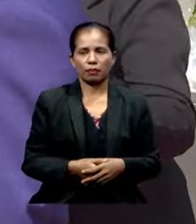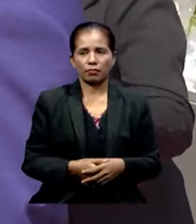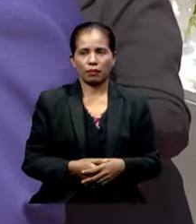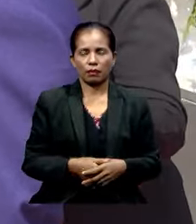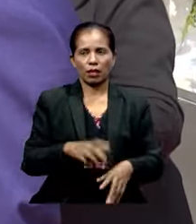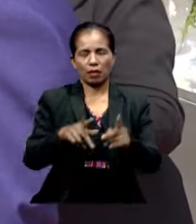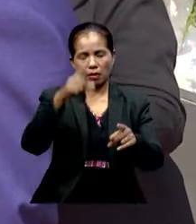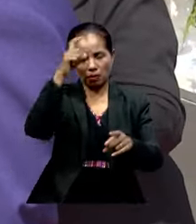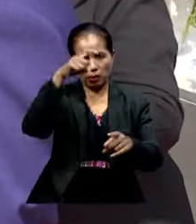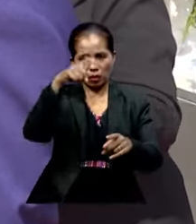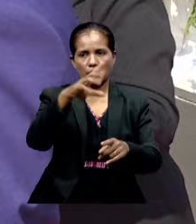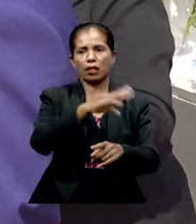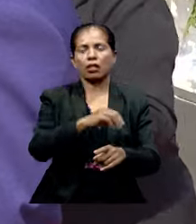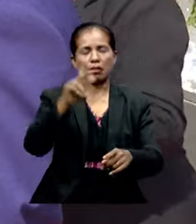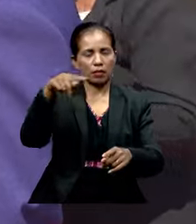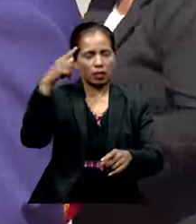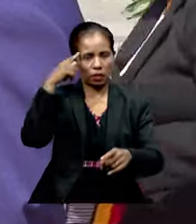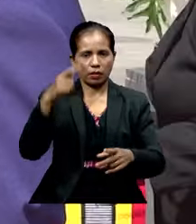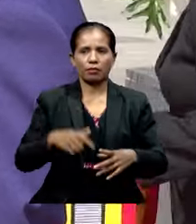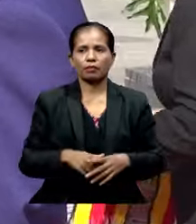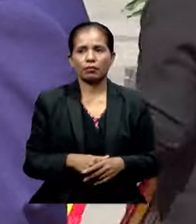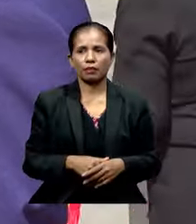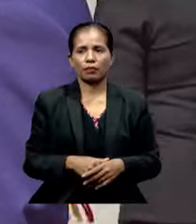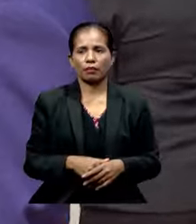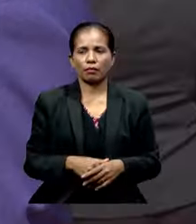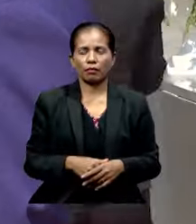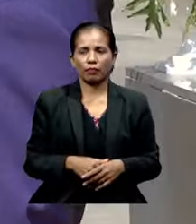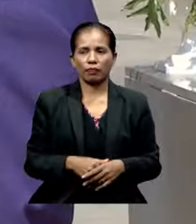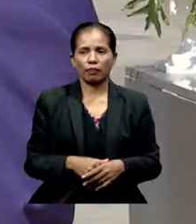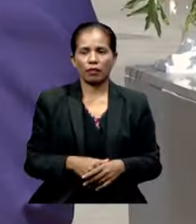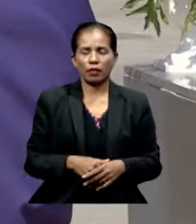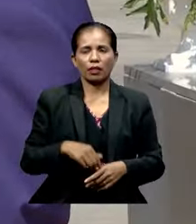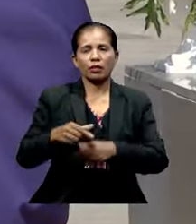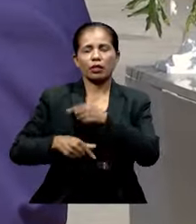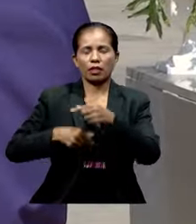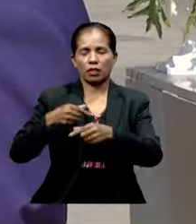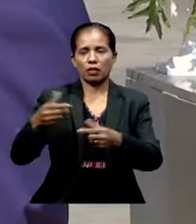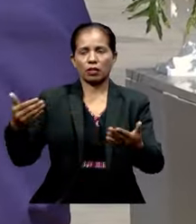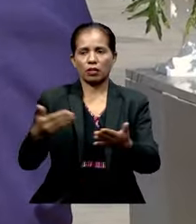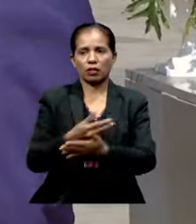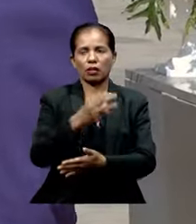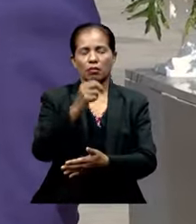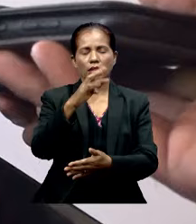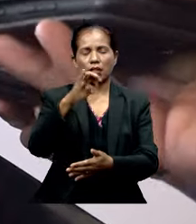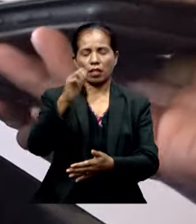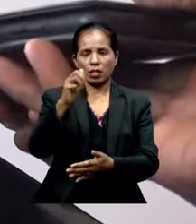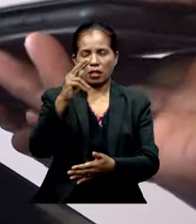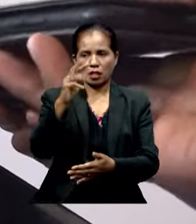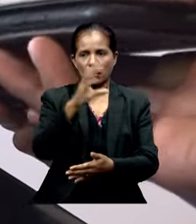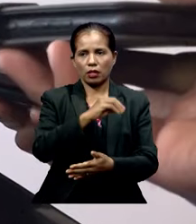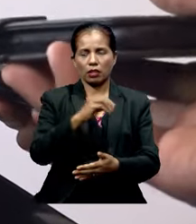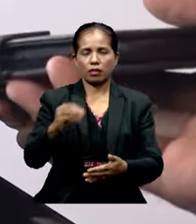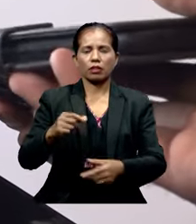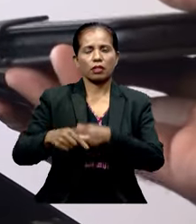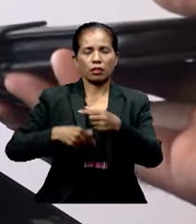intelectual, acadêmico, político. E geração FUM, Mariano Sabino, embora